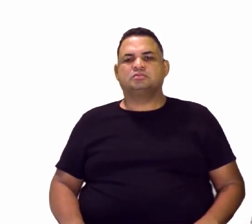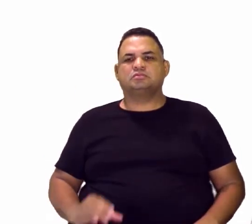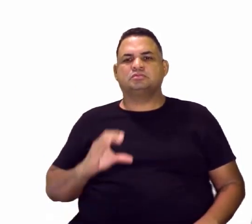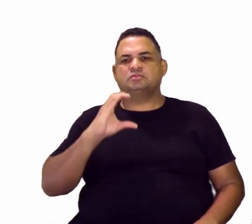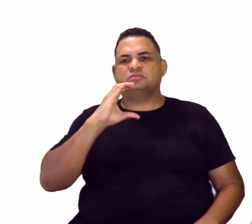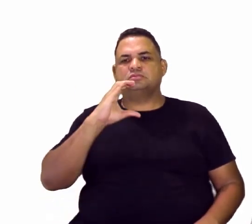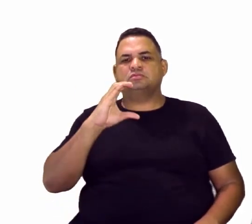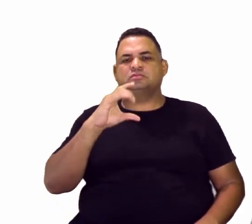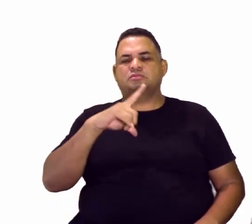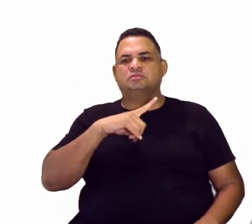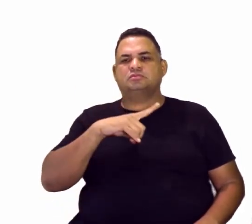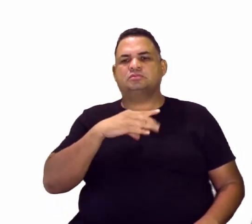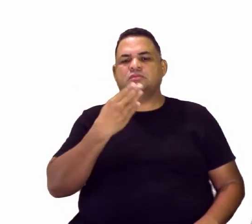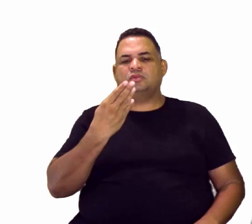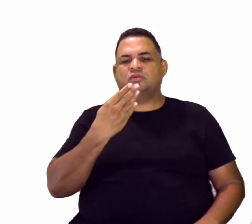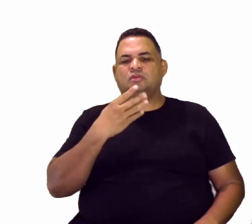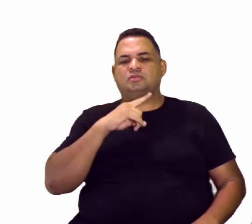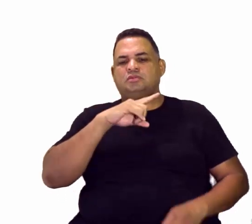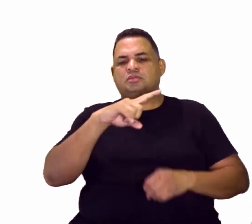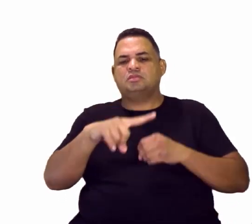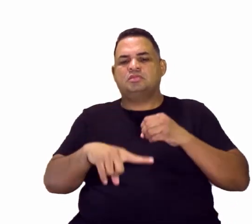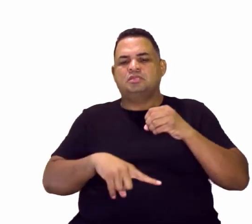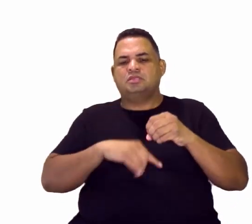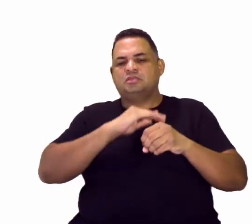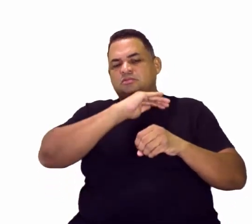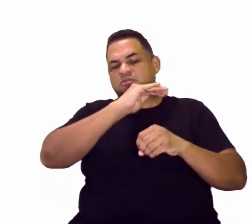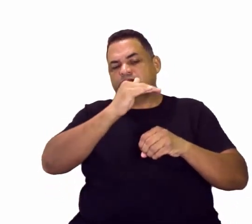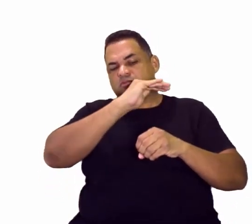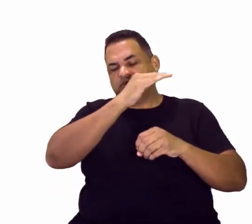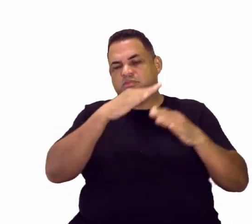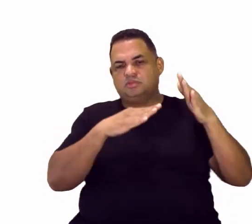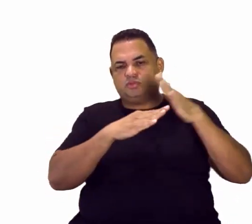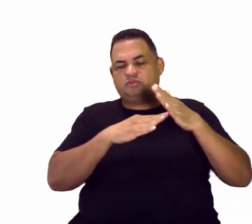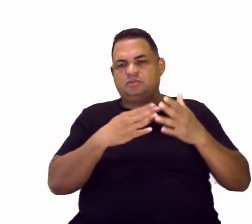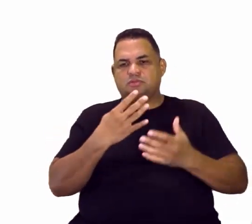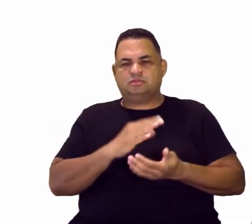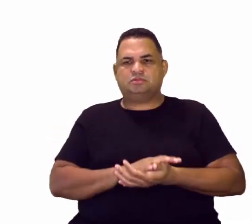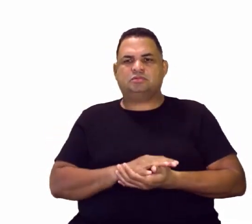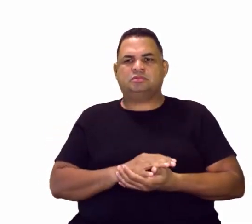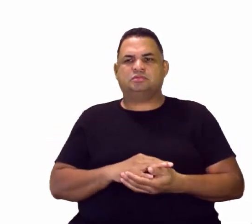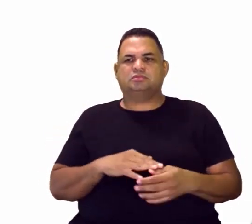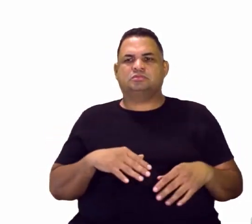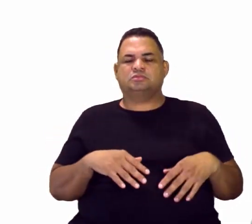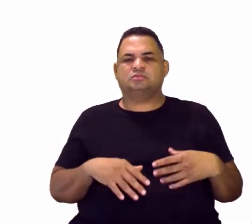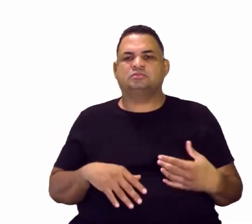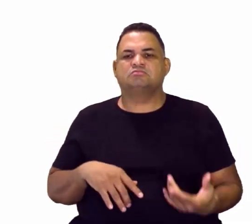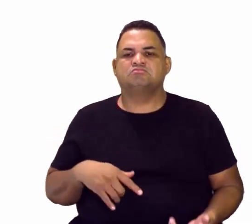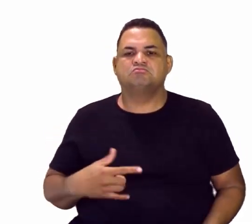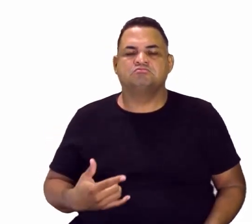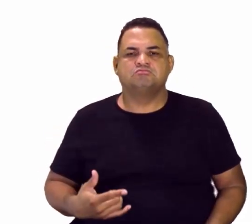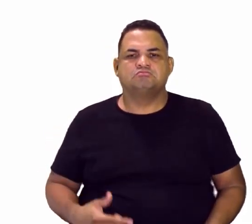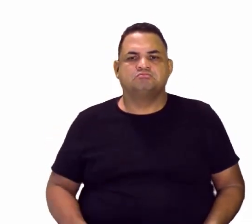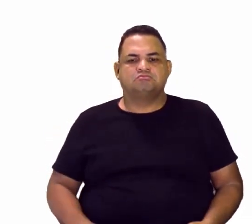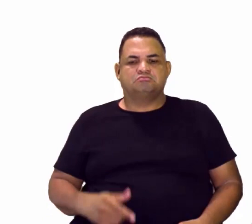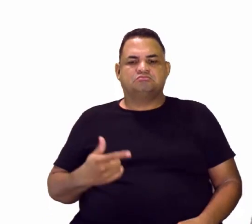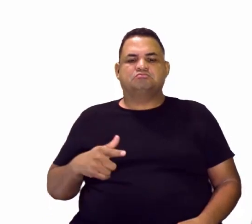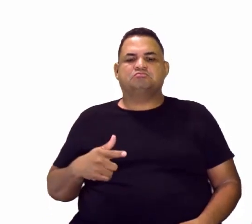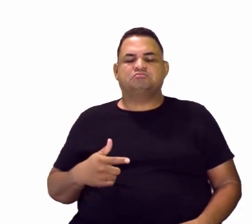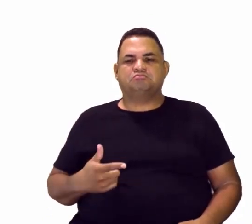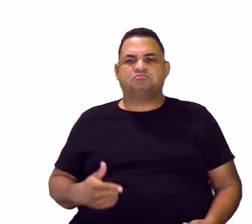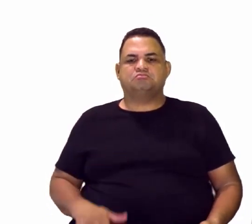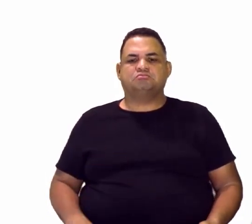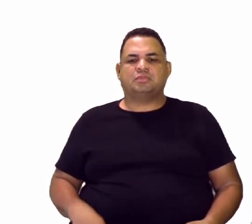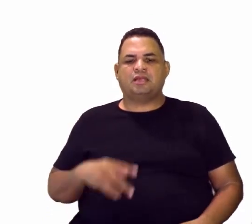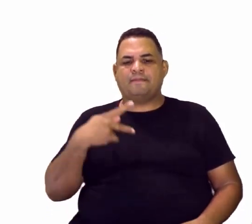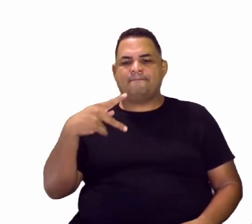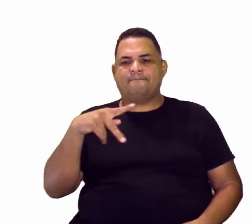tem 4 elétrons na última camada. Quando ele se liga com 4 átomos de hidrogênio, não sobra par de elétrons na